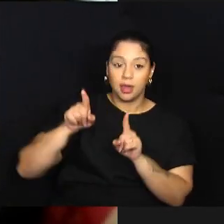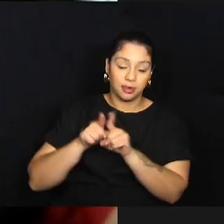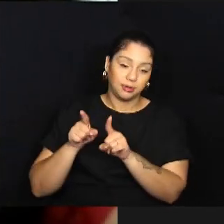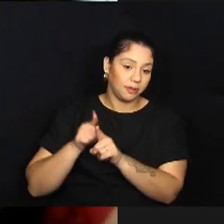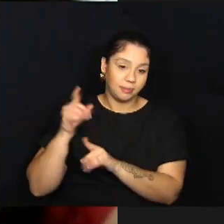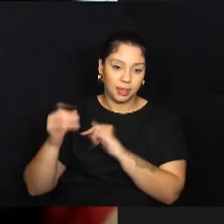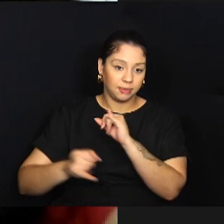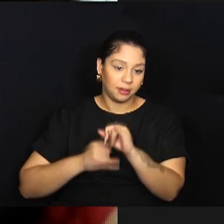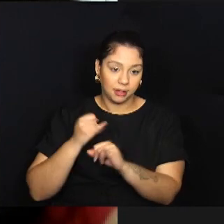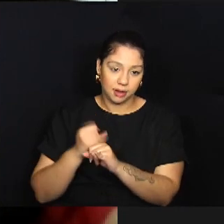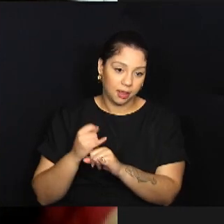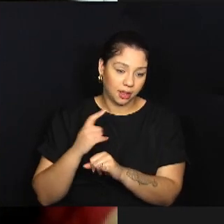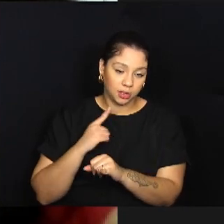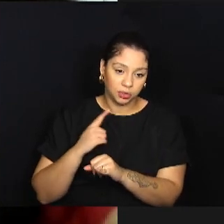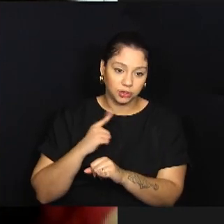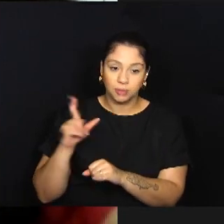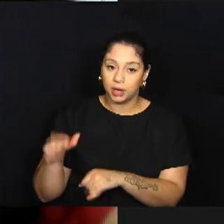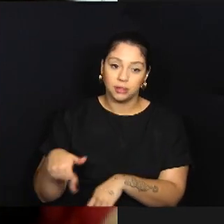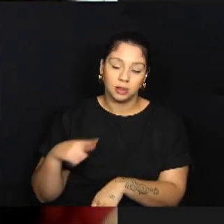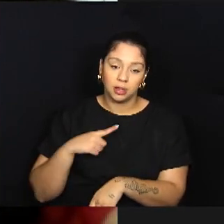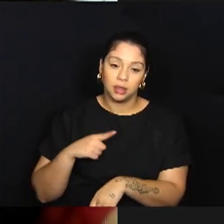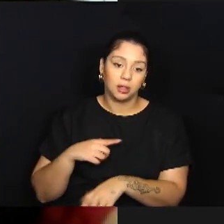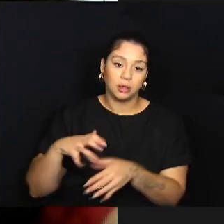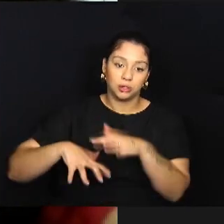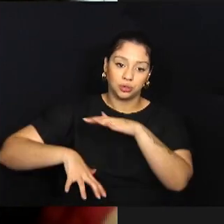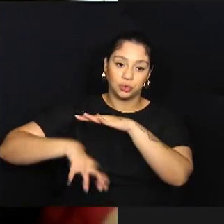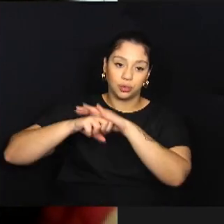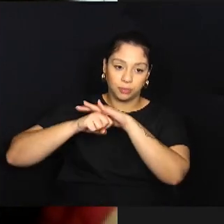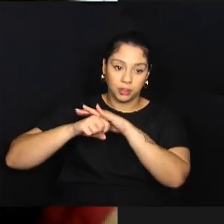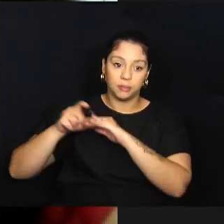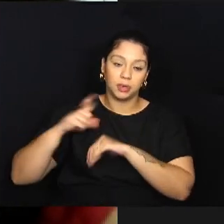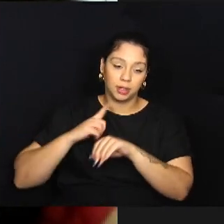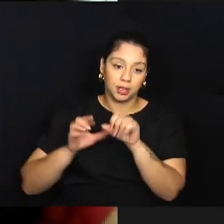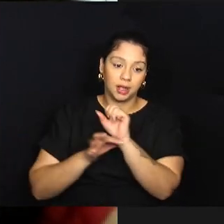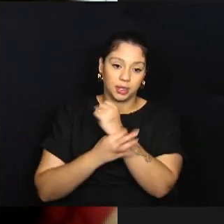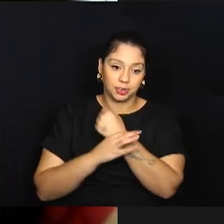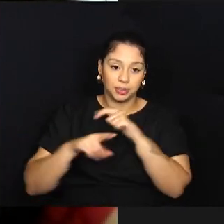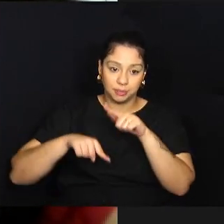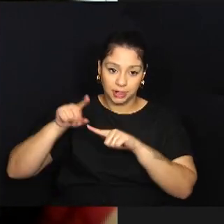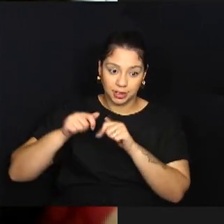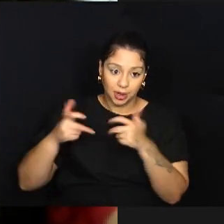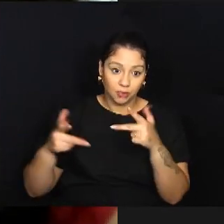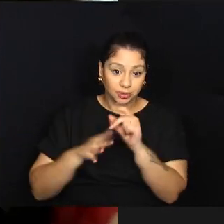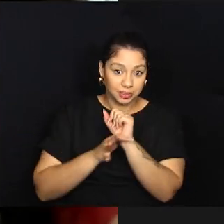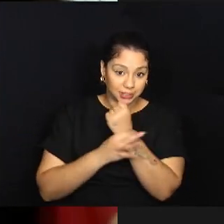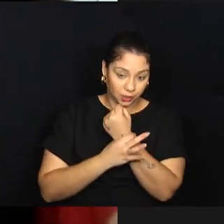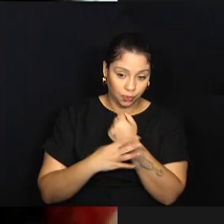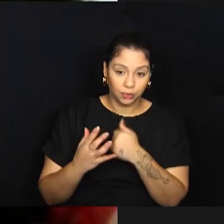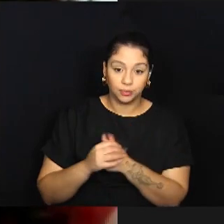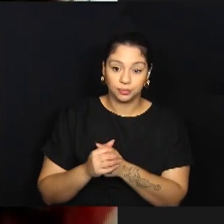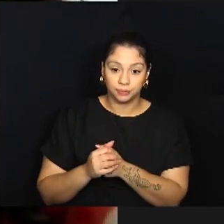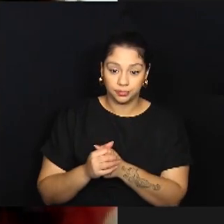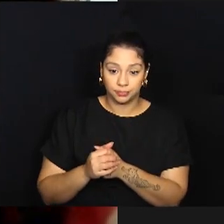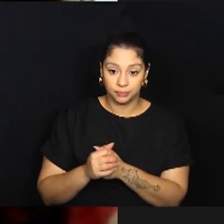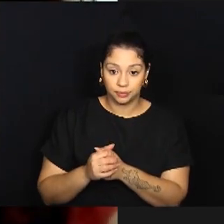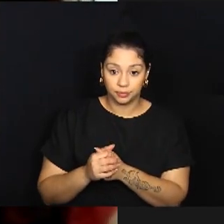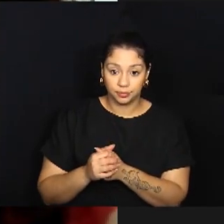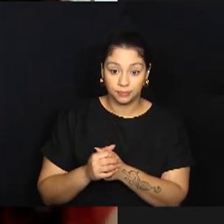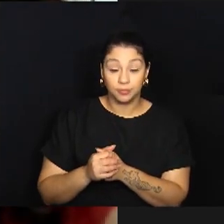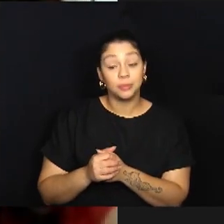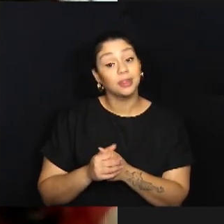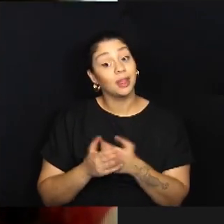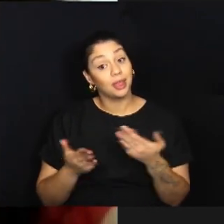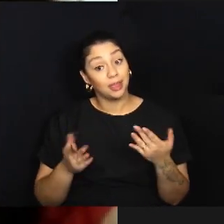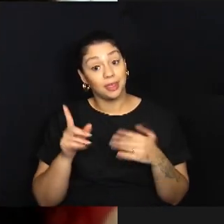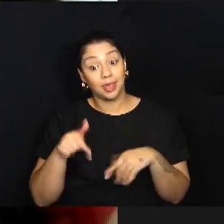da câmera, do celular, jogar, fazer um backup na nuvem, para a gente ter garantia de que o material está chegando. Mas conta onde a gente dormiu. E acho que